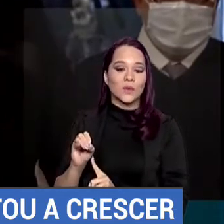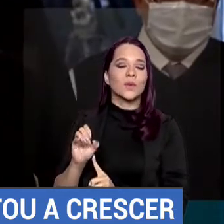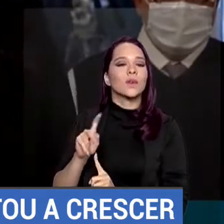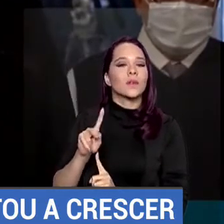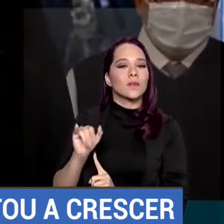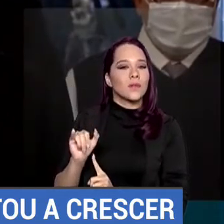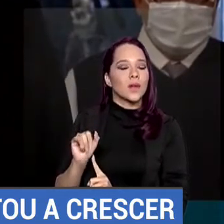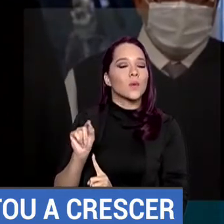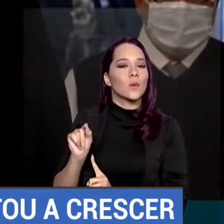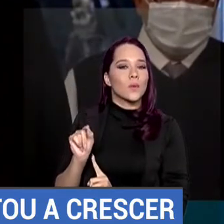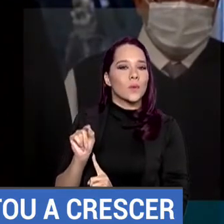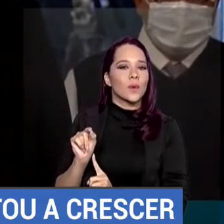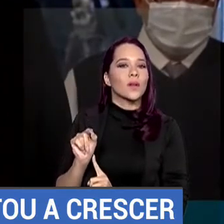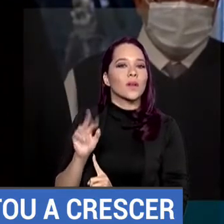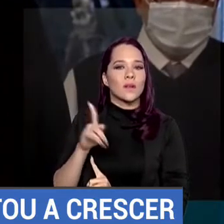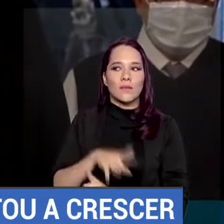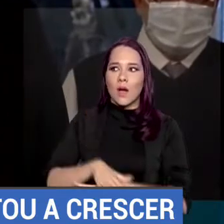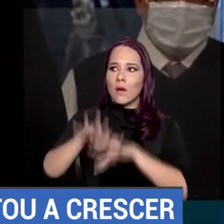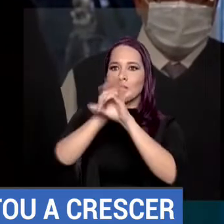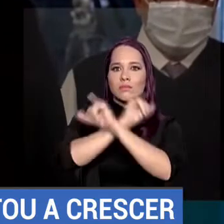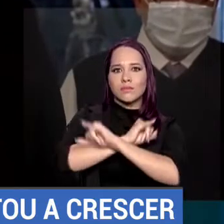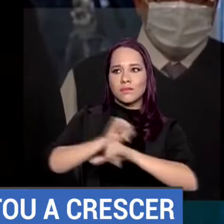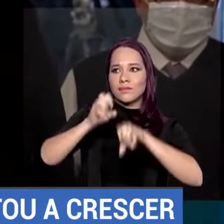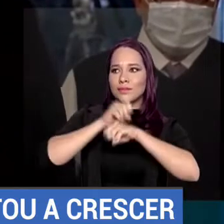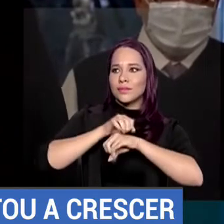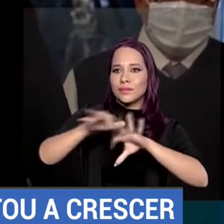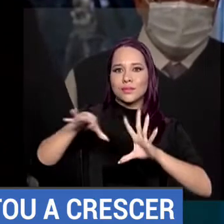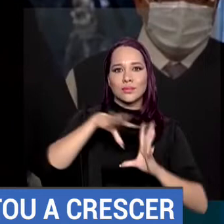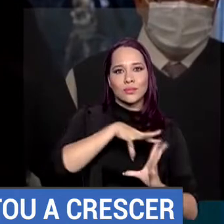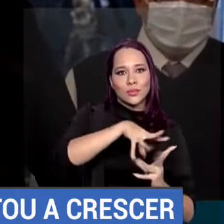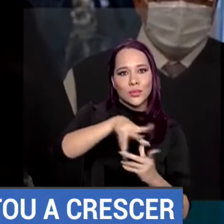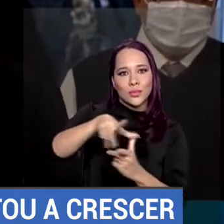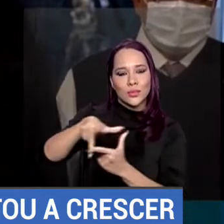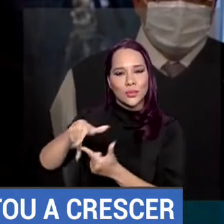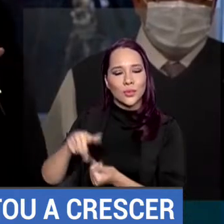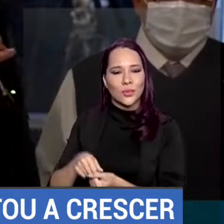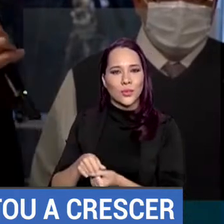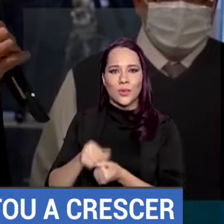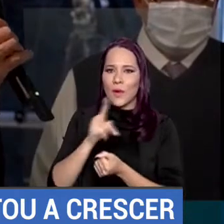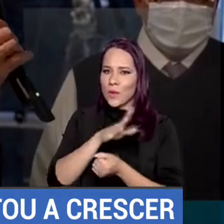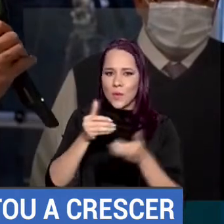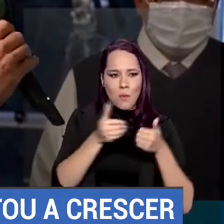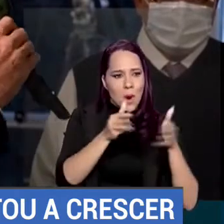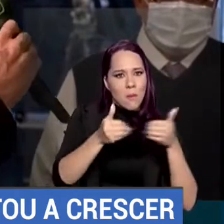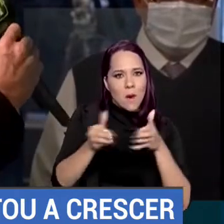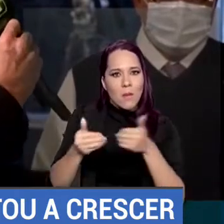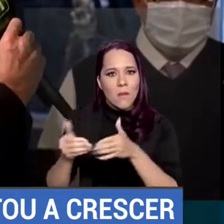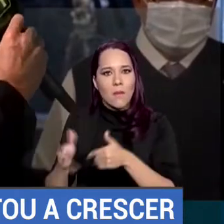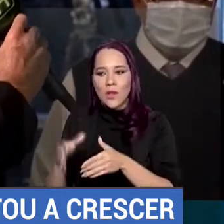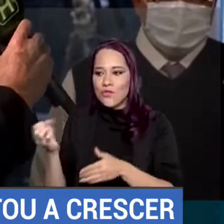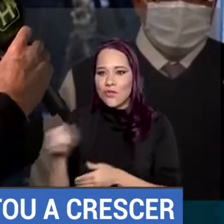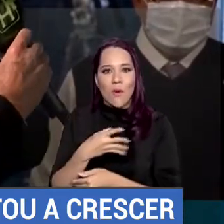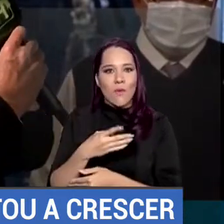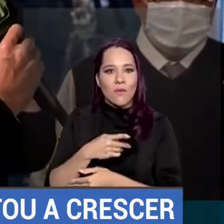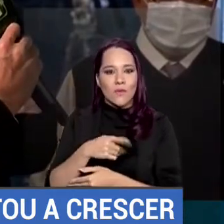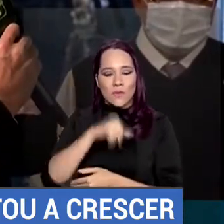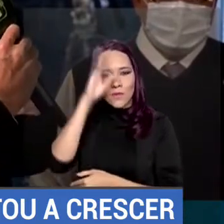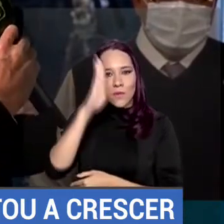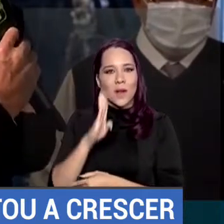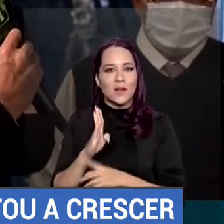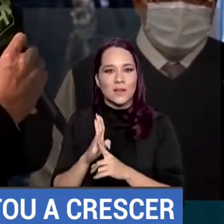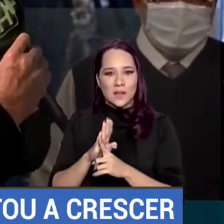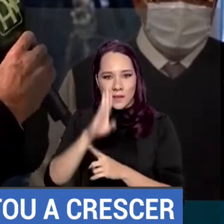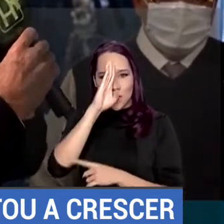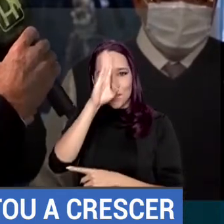fará eco no mundo e novas fronteiras se abrirão em nosso país. E defendeu o entendimento entre